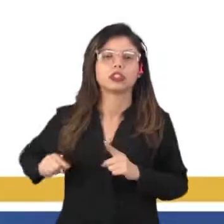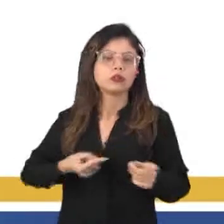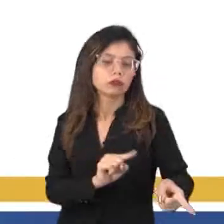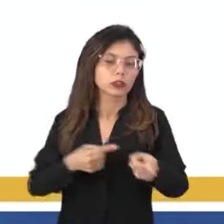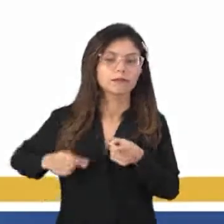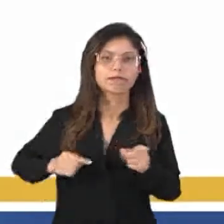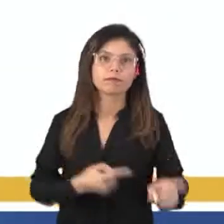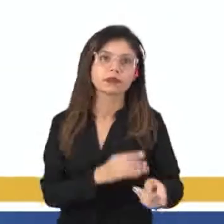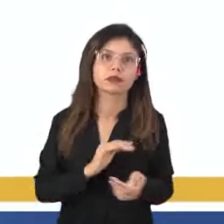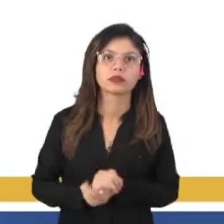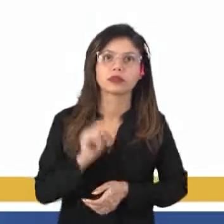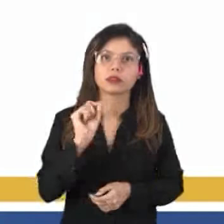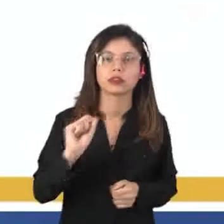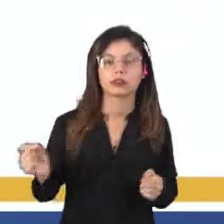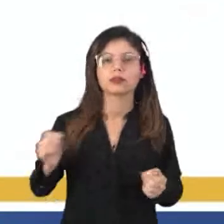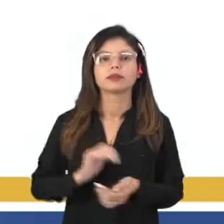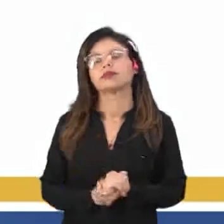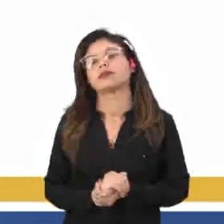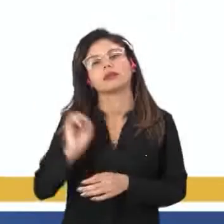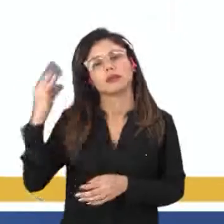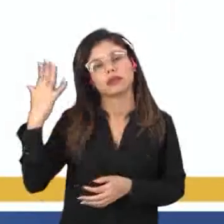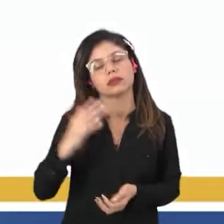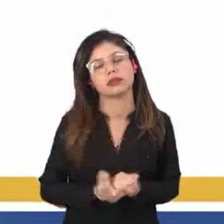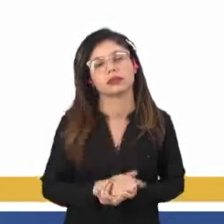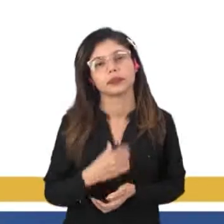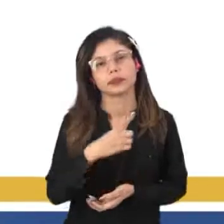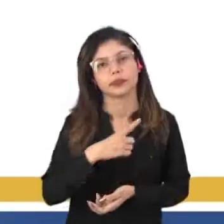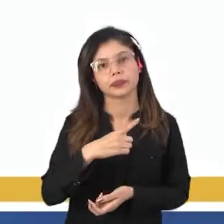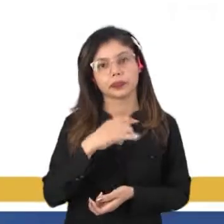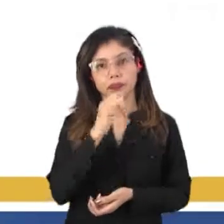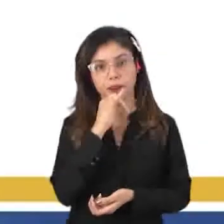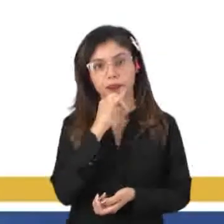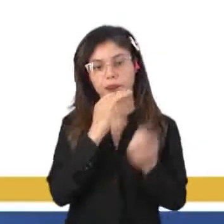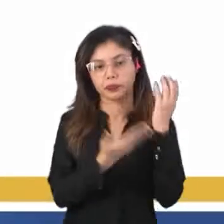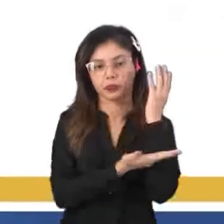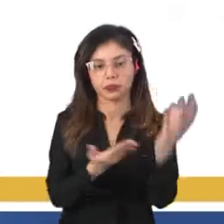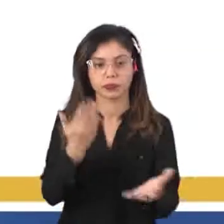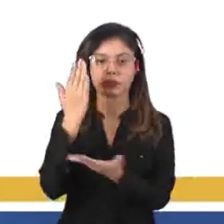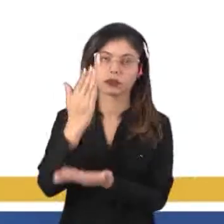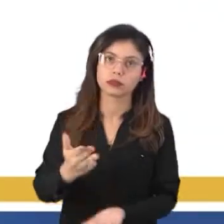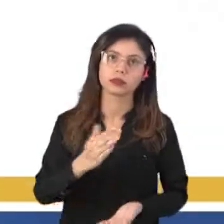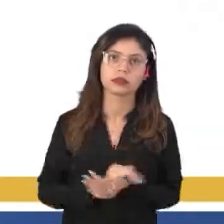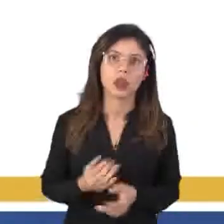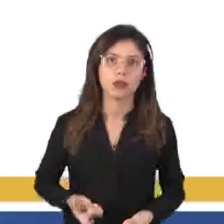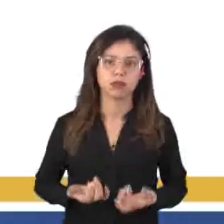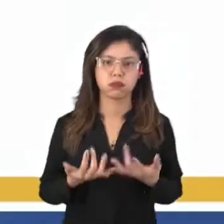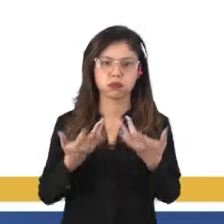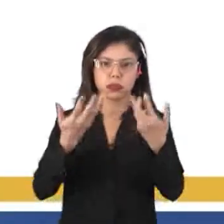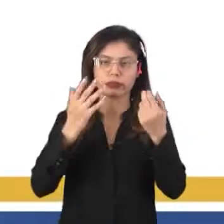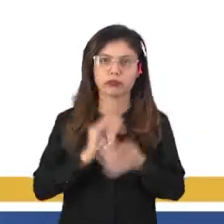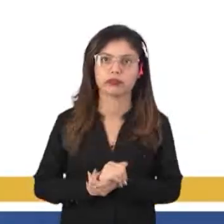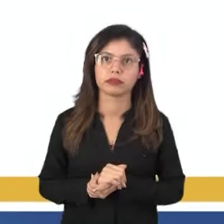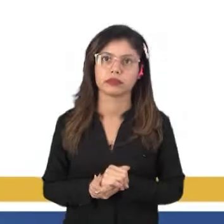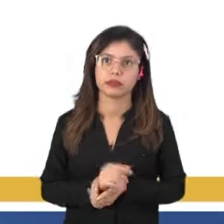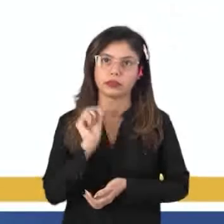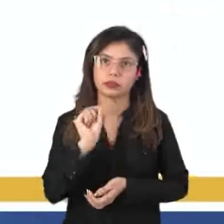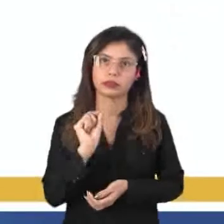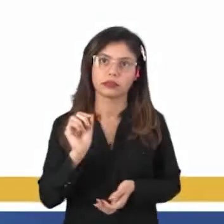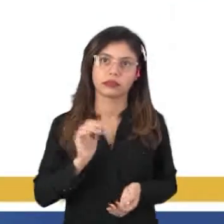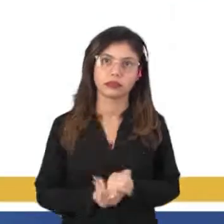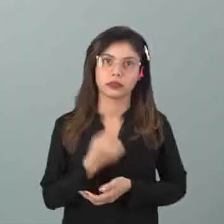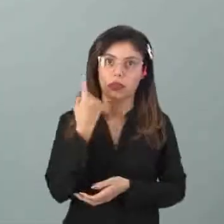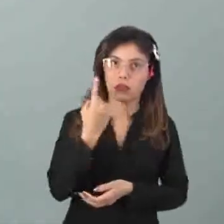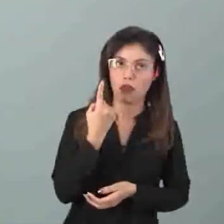acabar induzindo com que eles aconteçam, tá? A gente tem aí, por exemplo, desmatamentos ou queimadas, né, que vão fazer com que